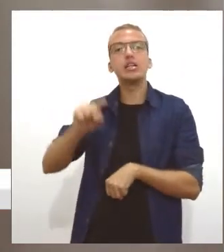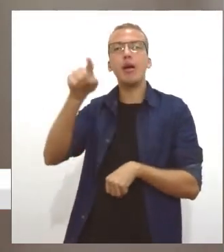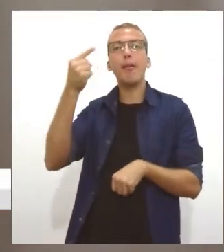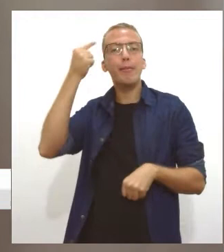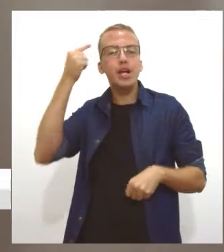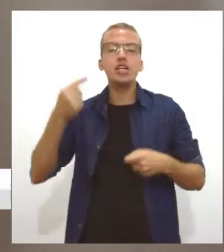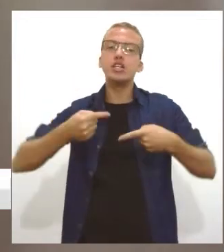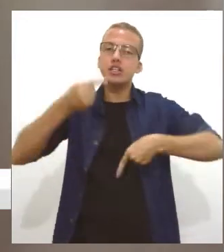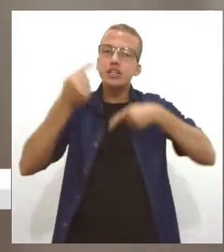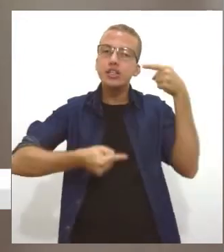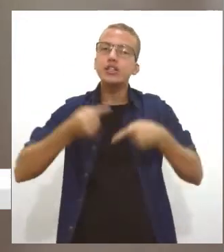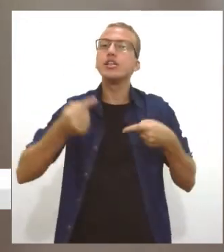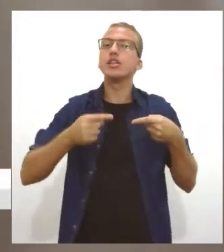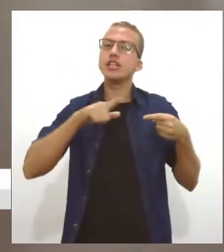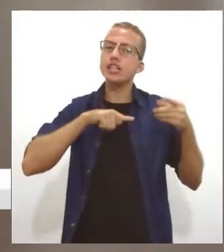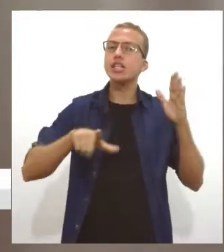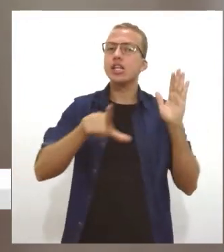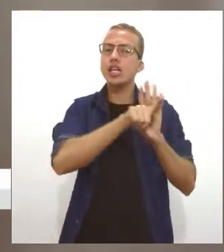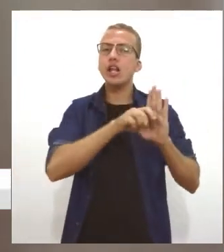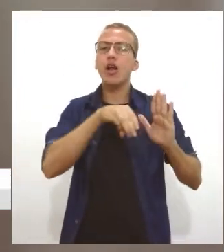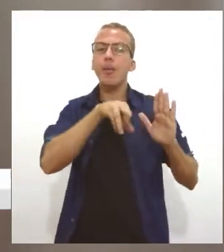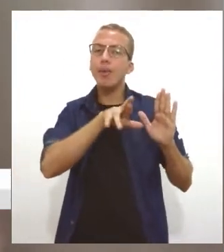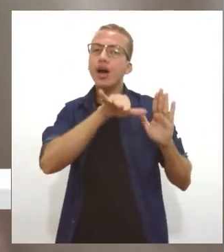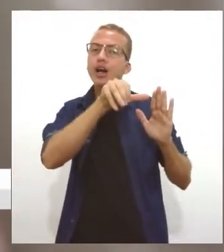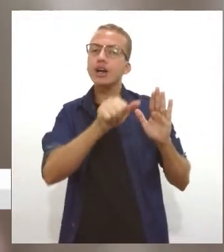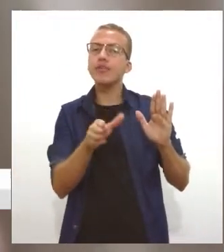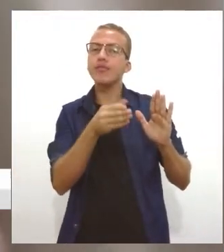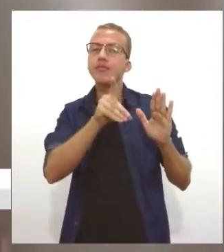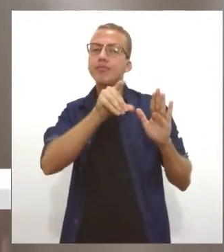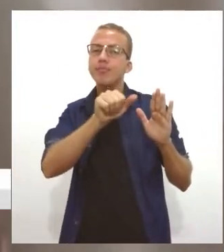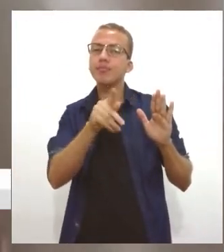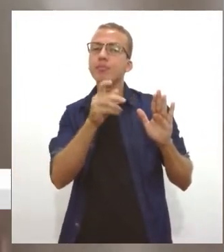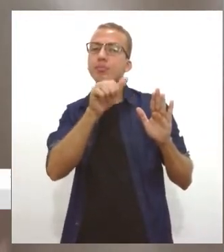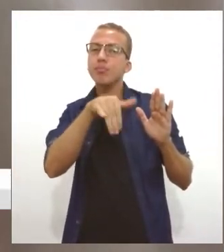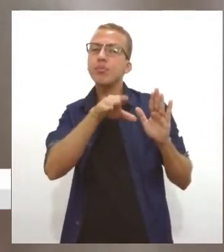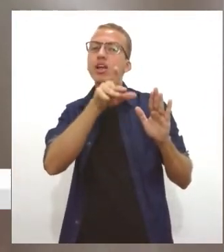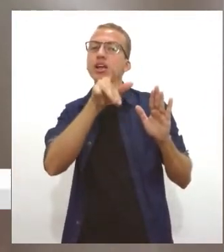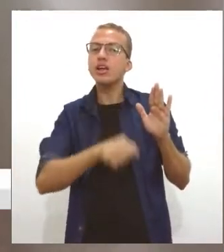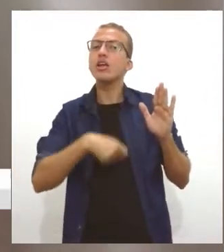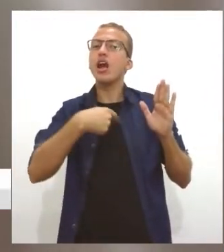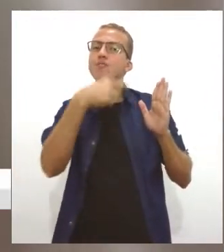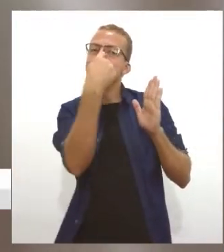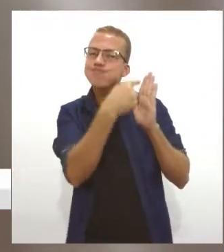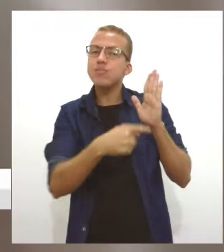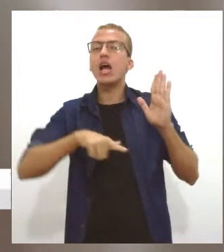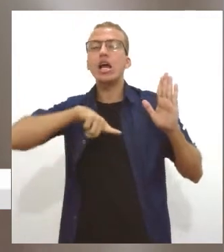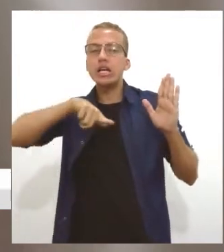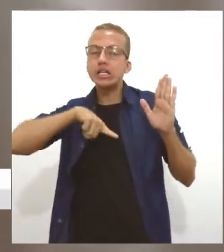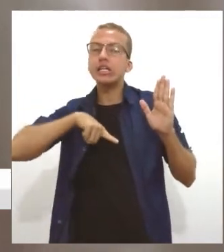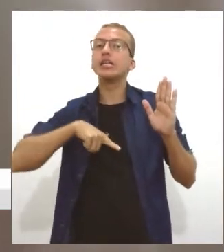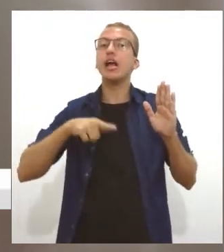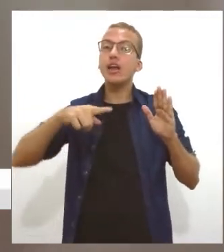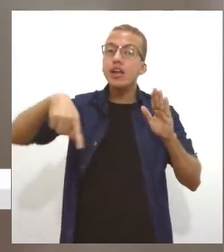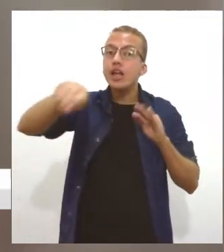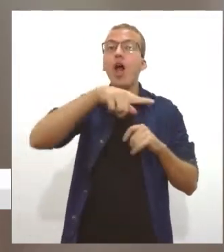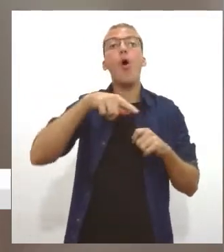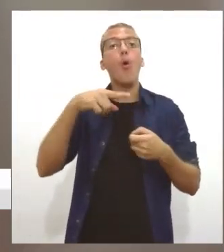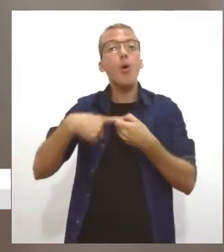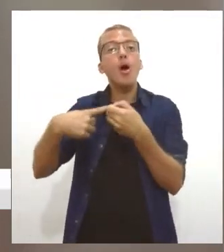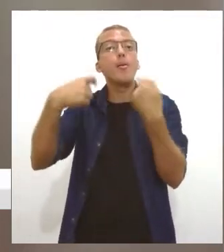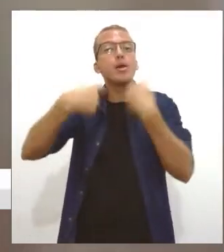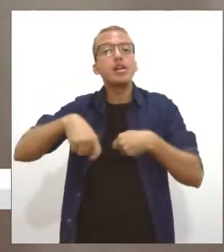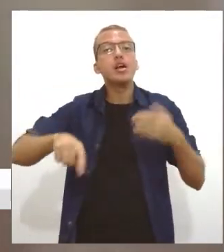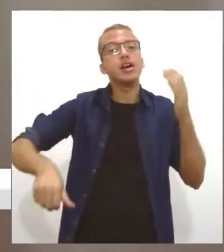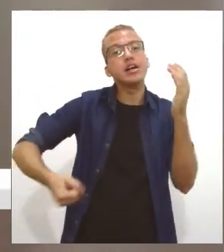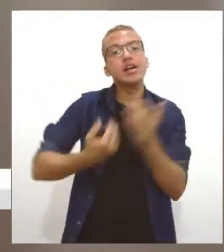instituídas, no caso da Maria da Penha, que obriga que os entes eles sempre estabeleçam, criem essas ferramentas. Sim. Eu quero ressaltar,